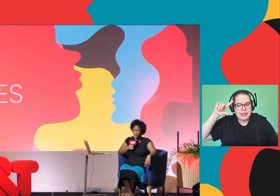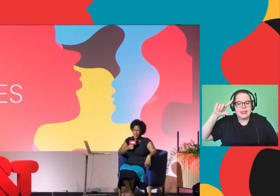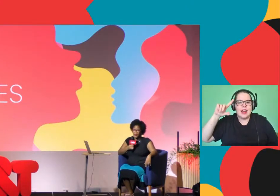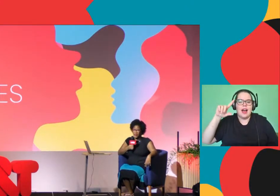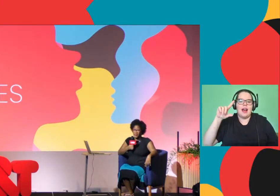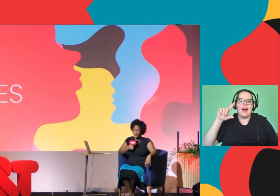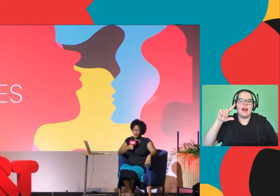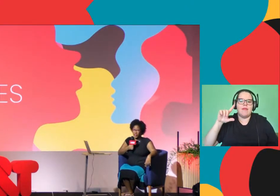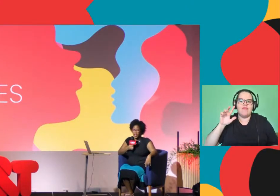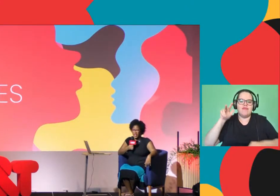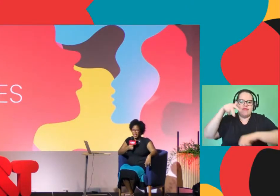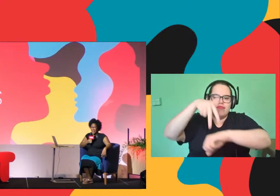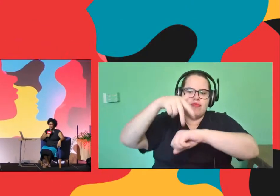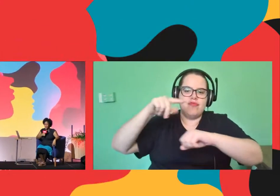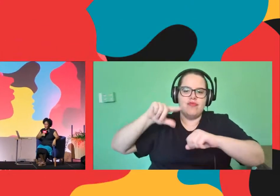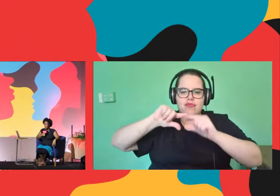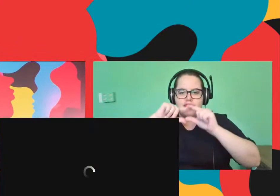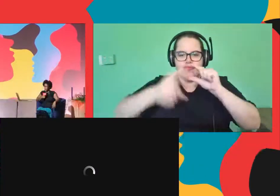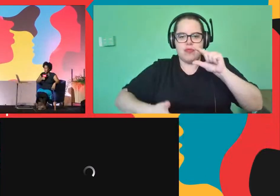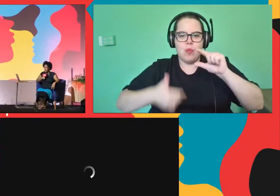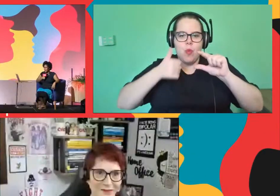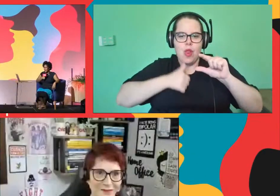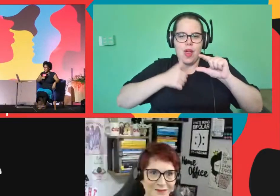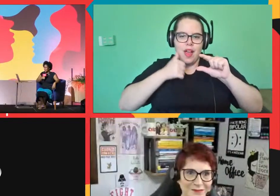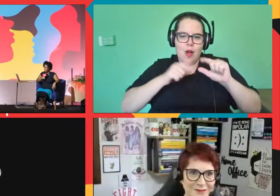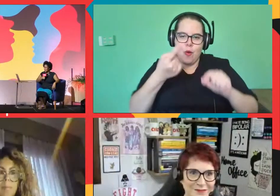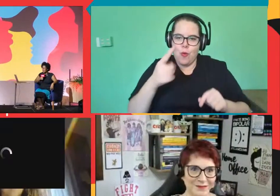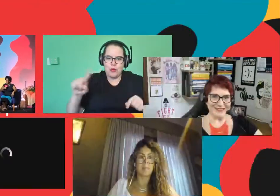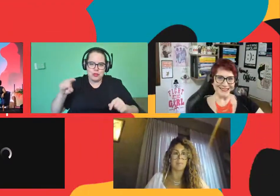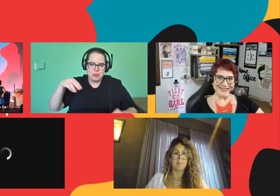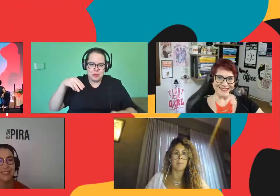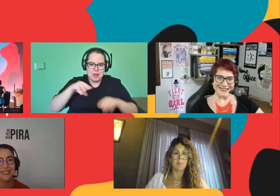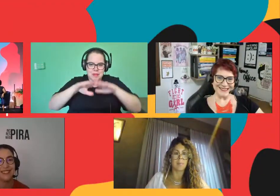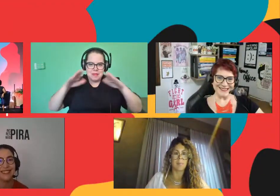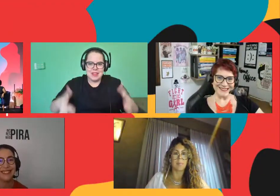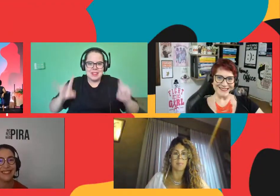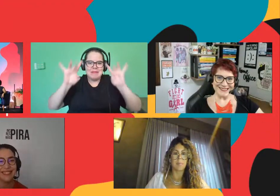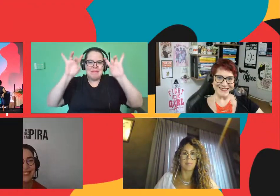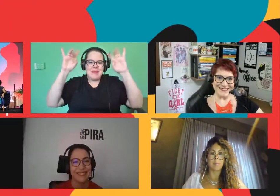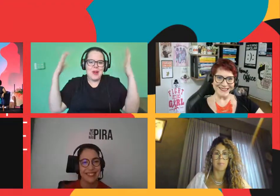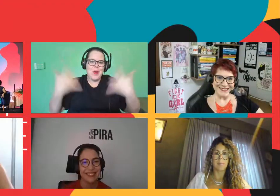sobre protagonismo de carreira, nossa última mesa especial.